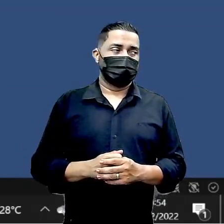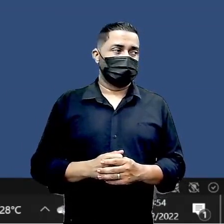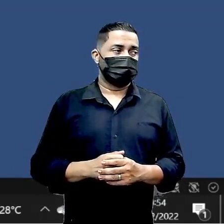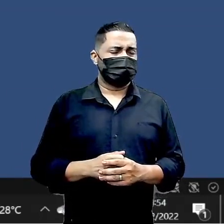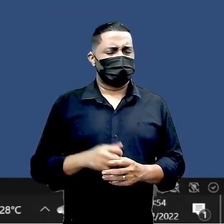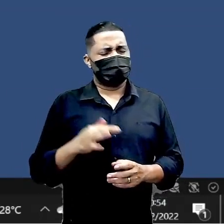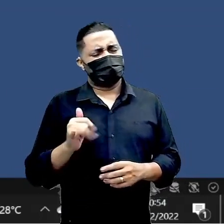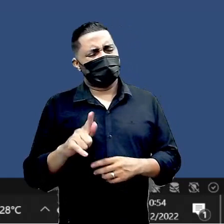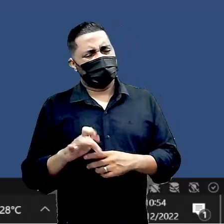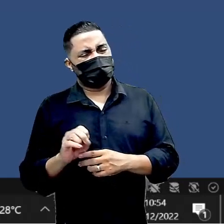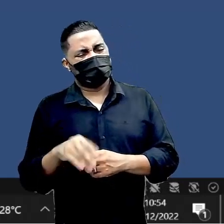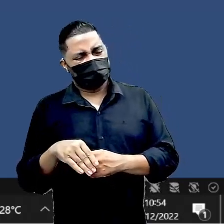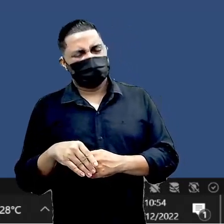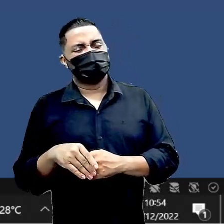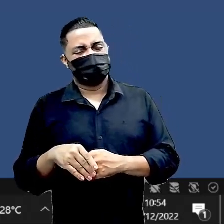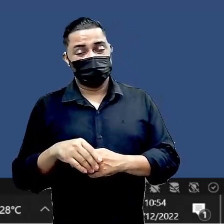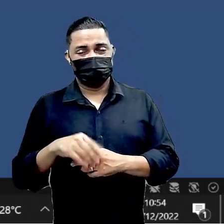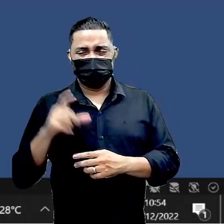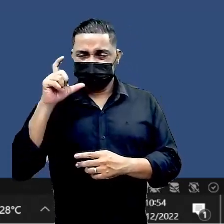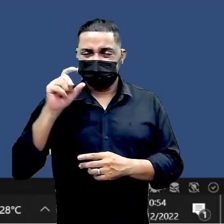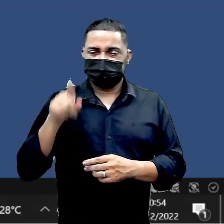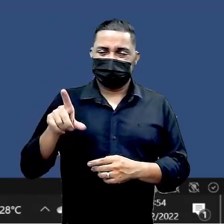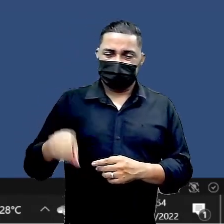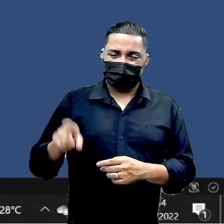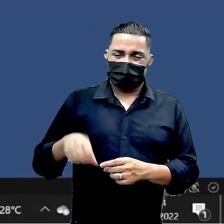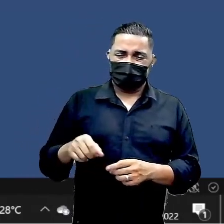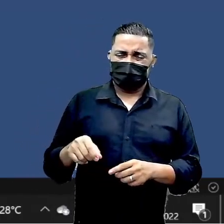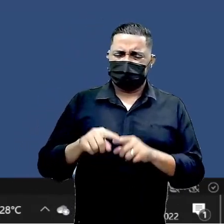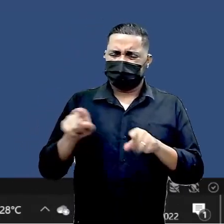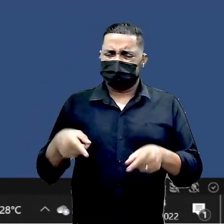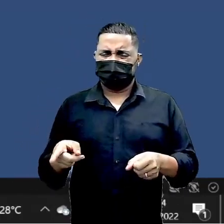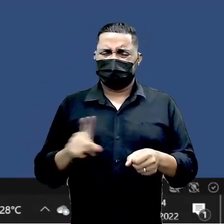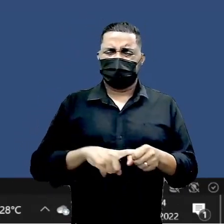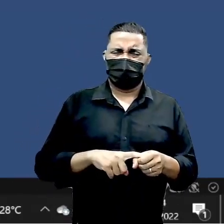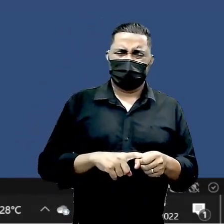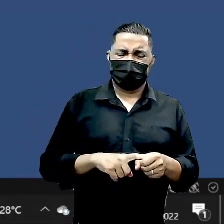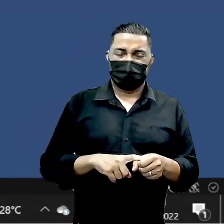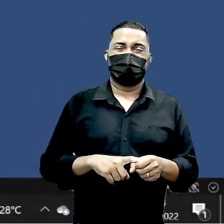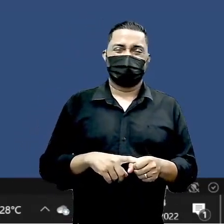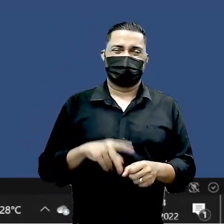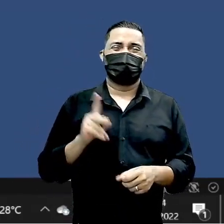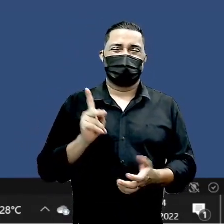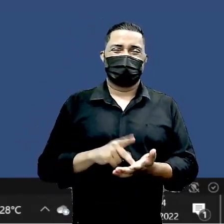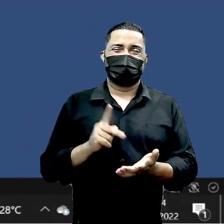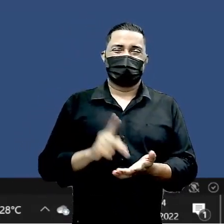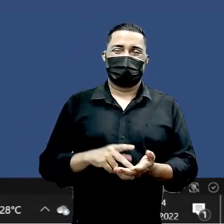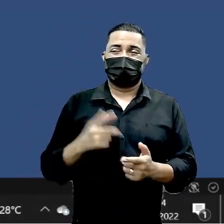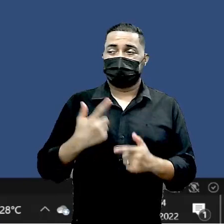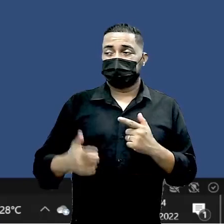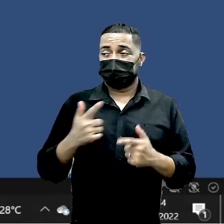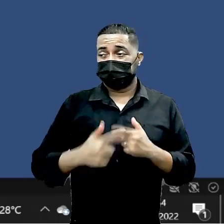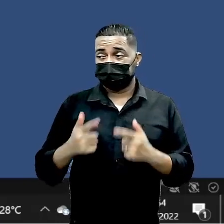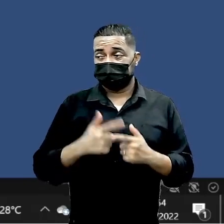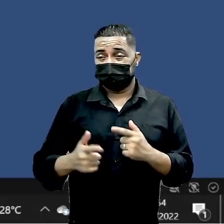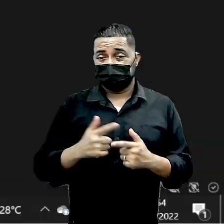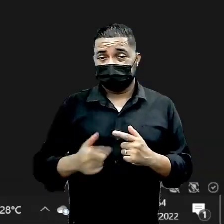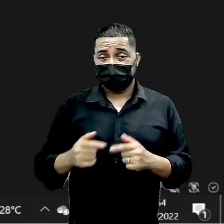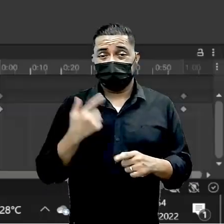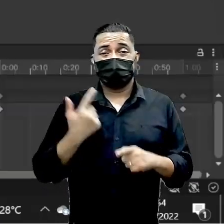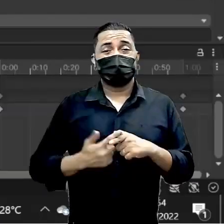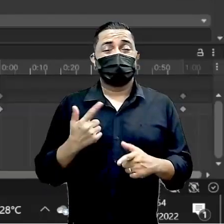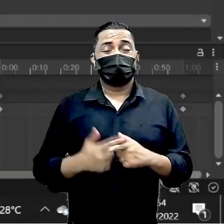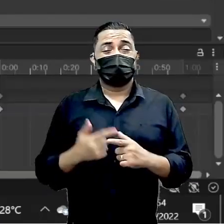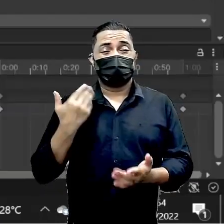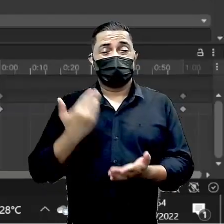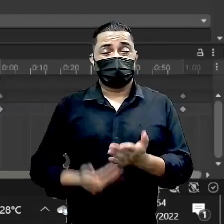Wagner, é um negócio interessante. Você está atirando e o projeto está voltando. Rapaz, é mesmo. Isso aqui é um probleminha, porque ele está